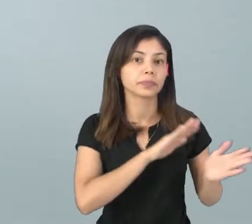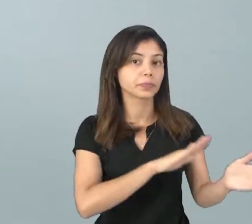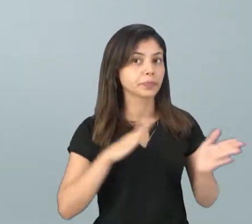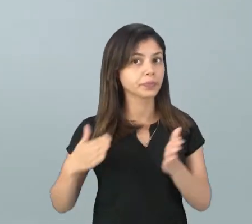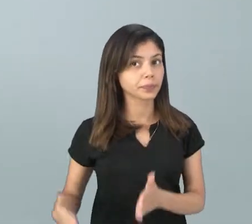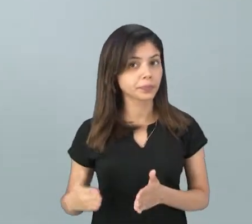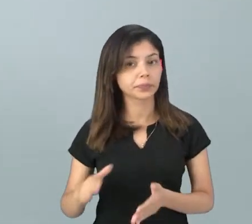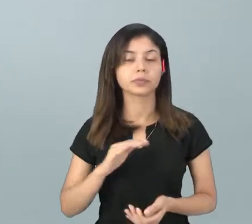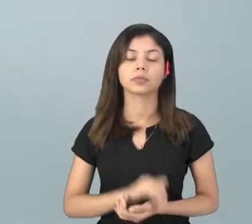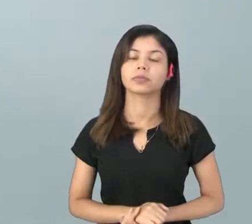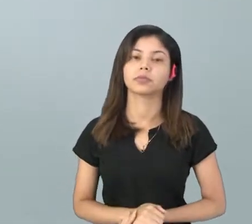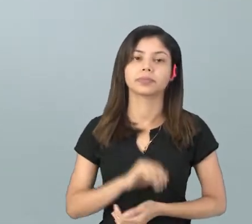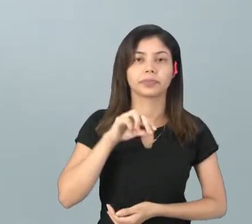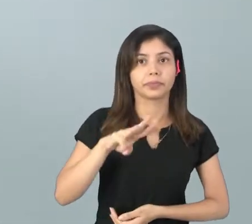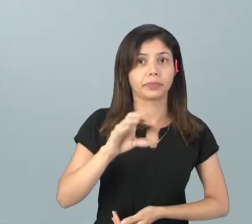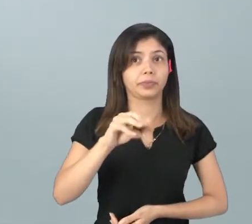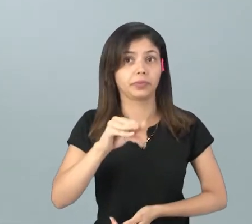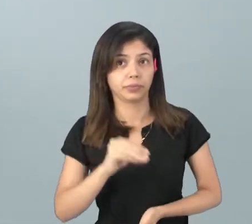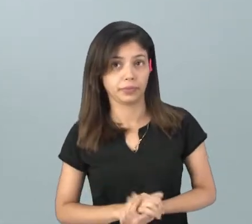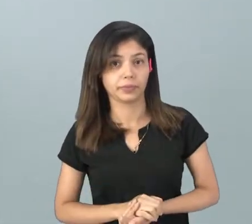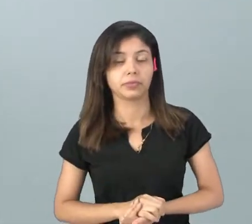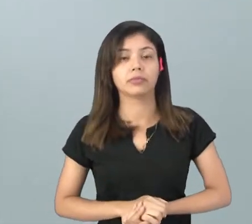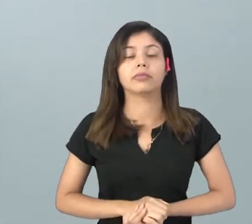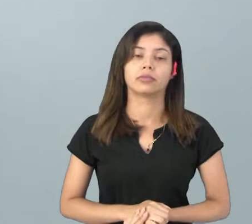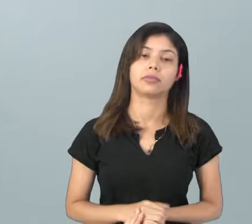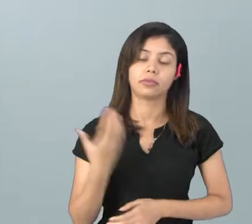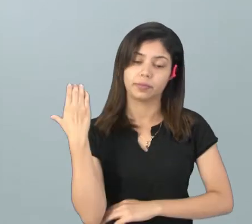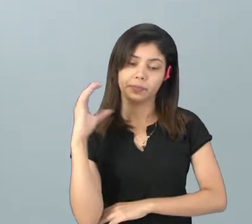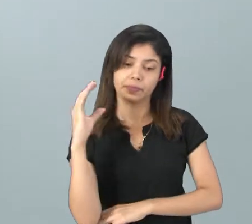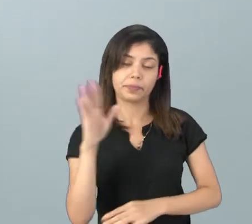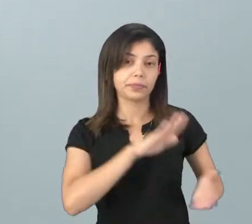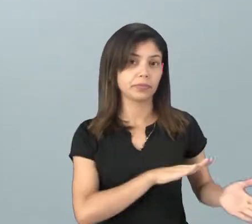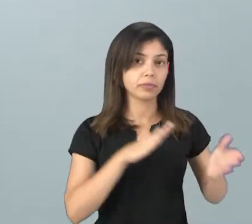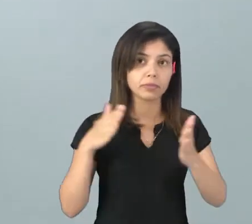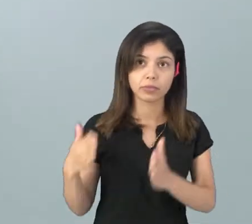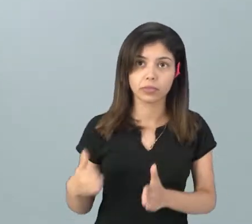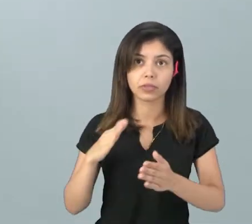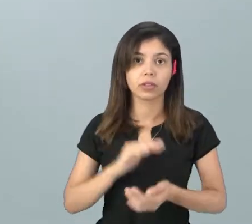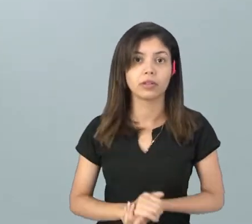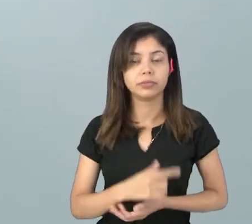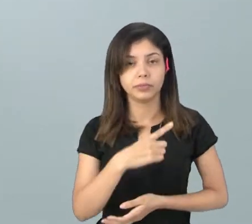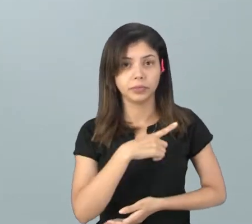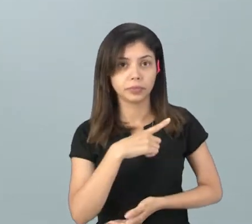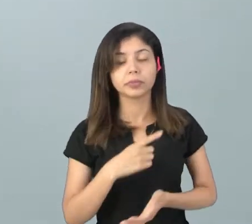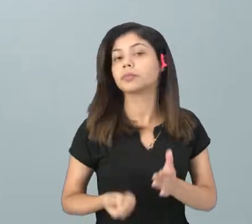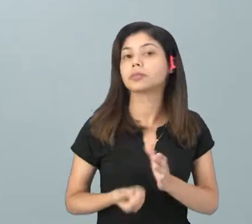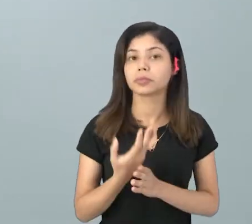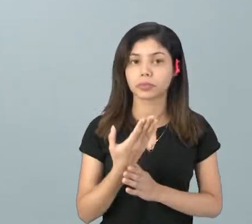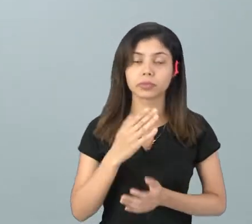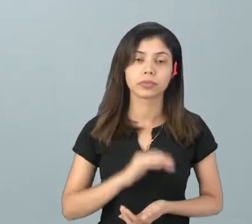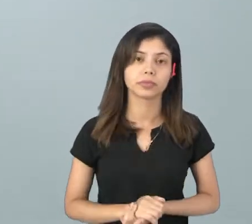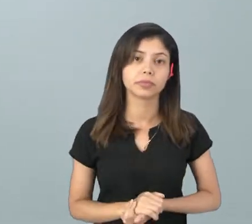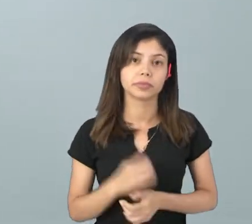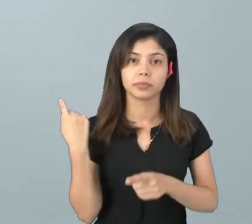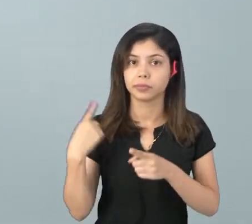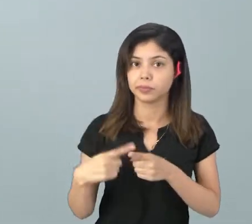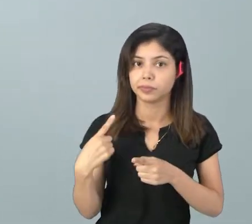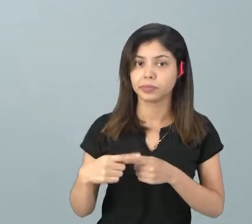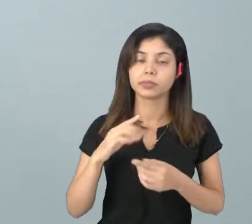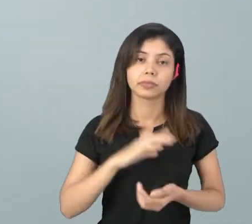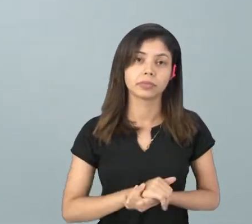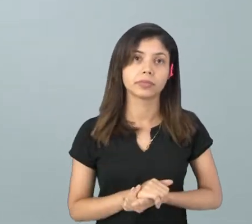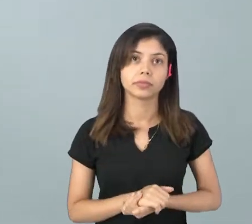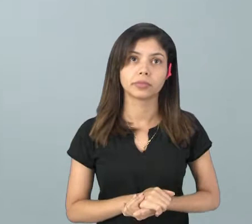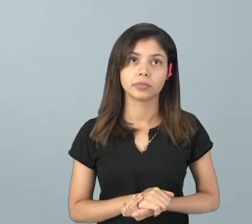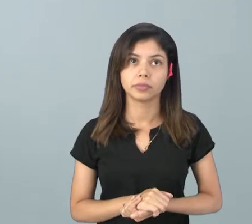de um certo momento a ciência ela passou a vir existir, né? Principalmente a partir da